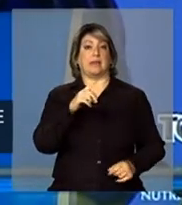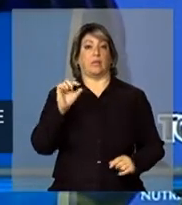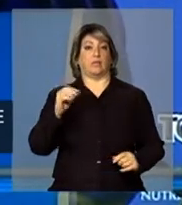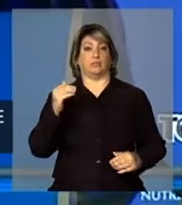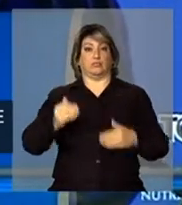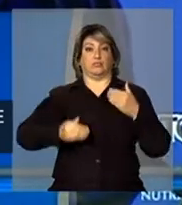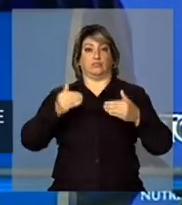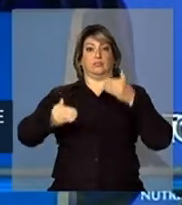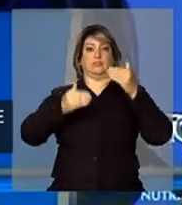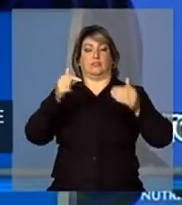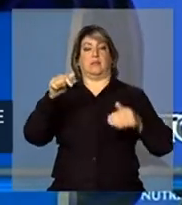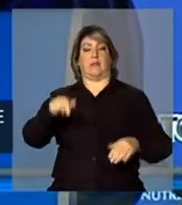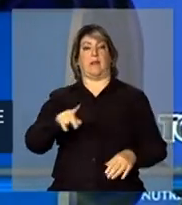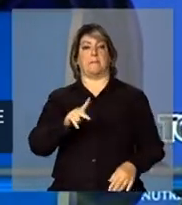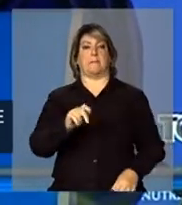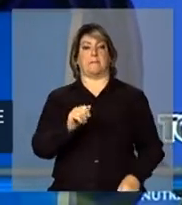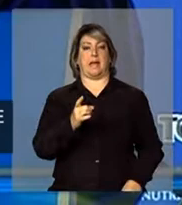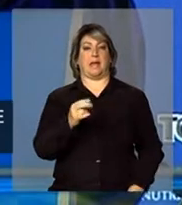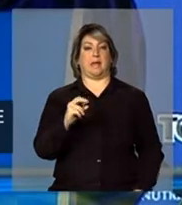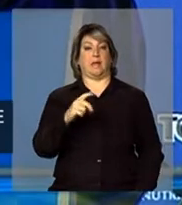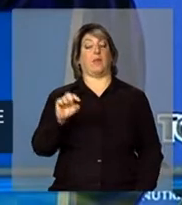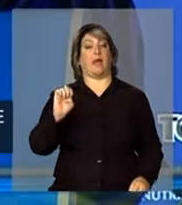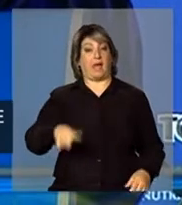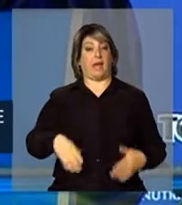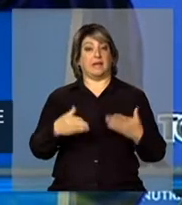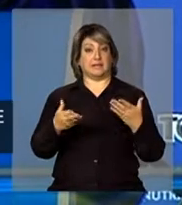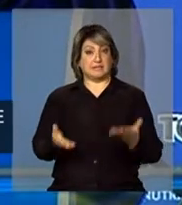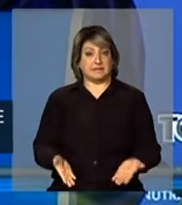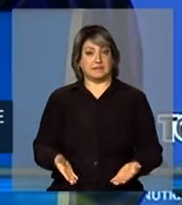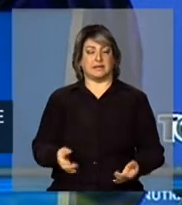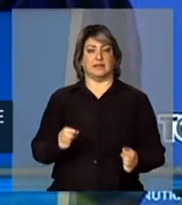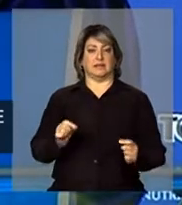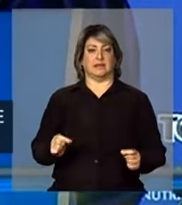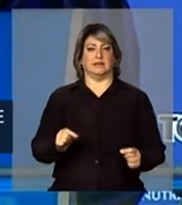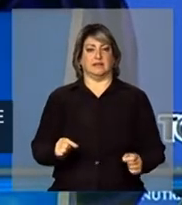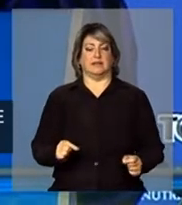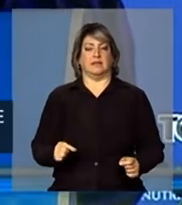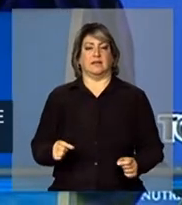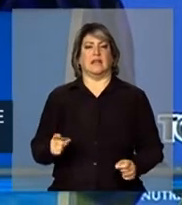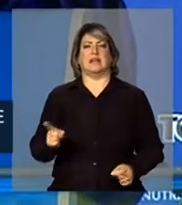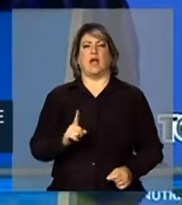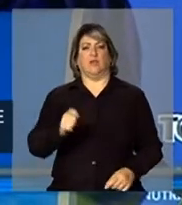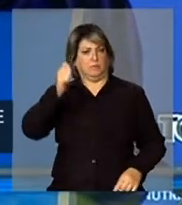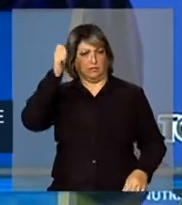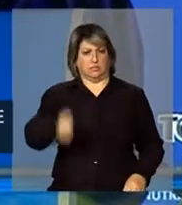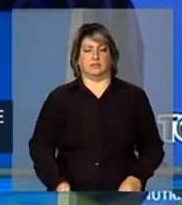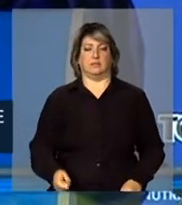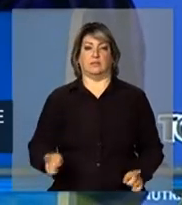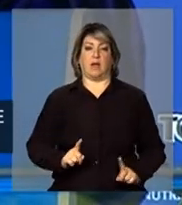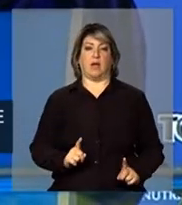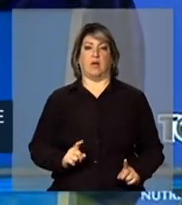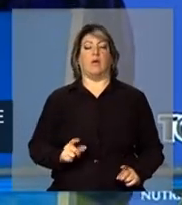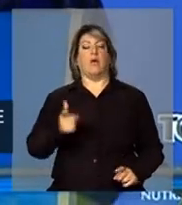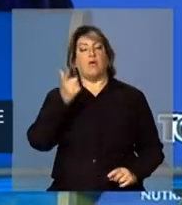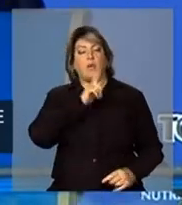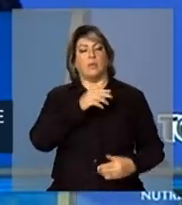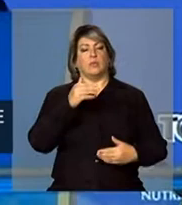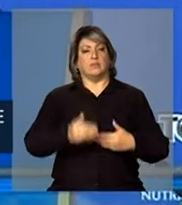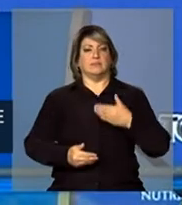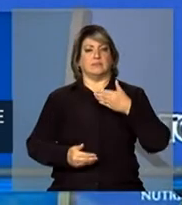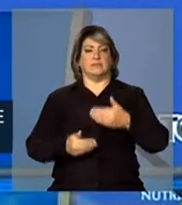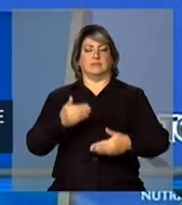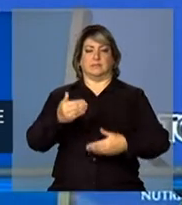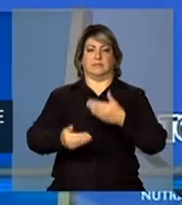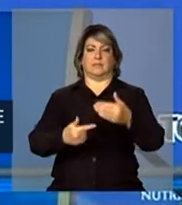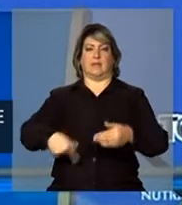para esse padrão. É nesse sentido e não no sentido de uma imposição que eu acho que deve-se construir